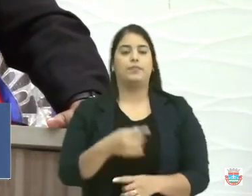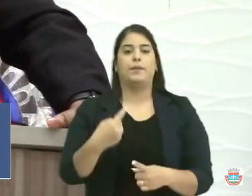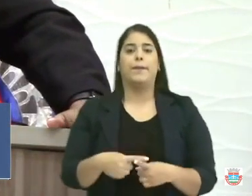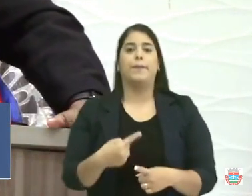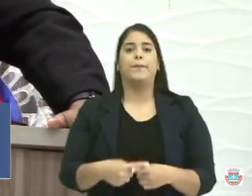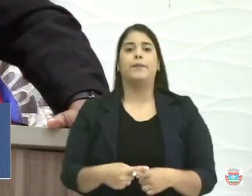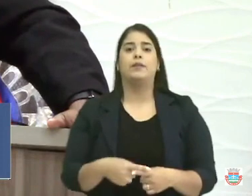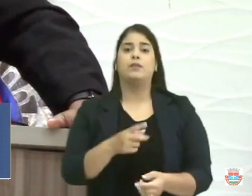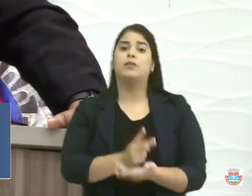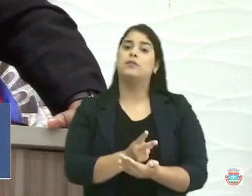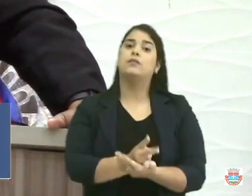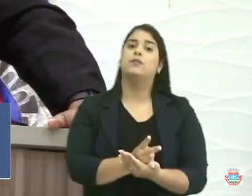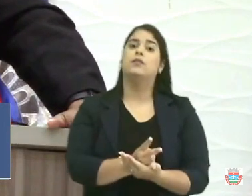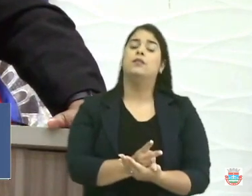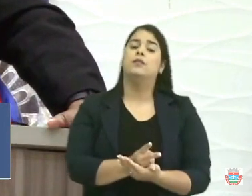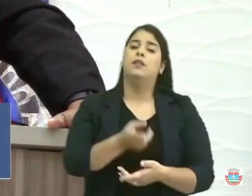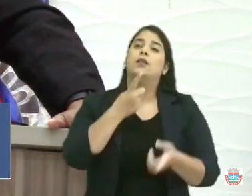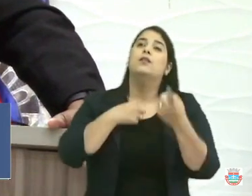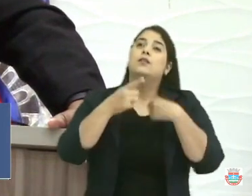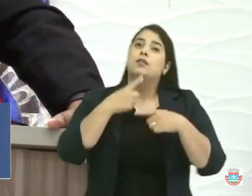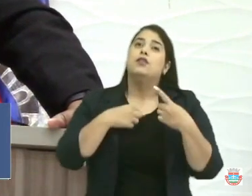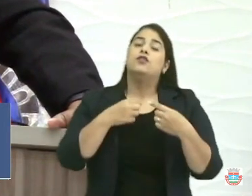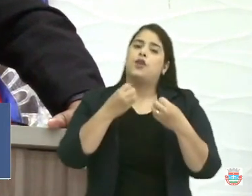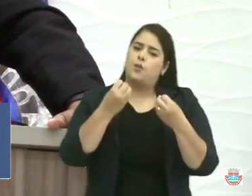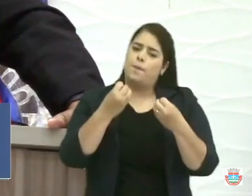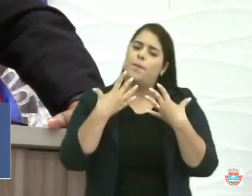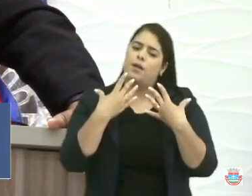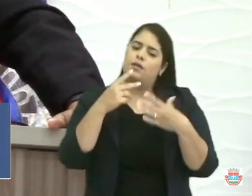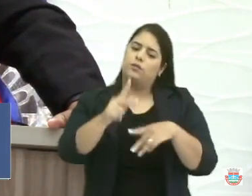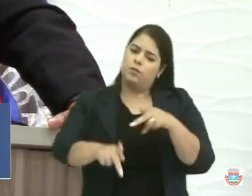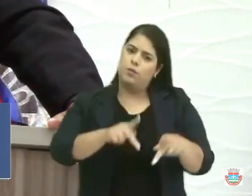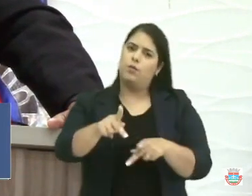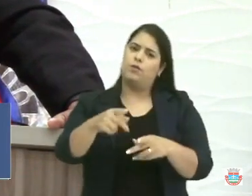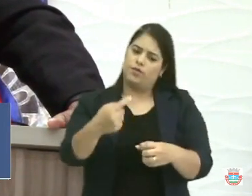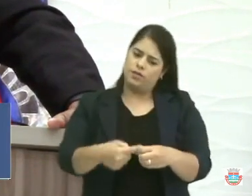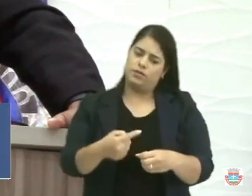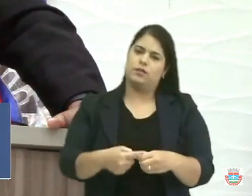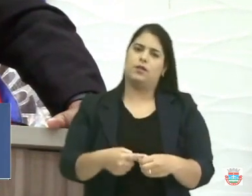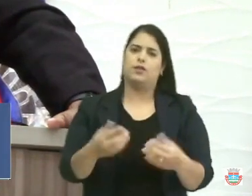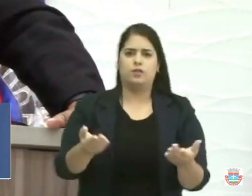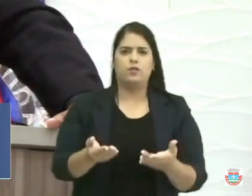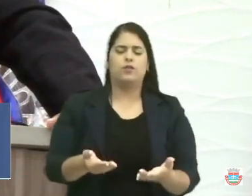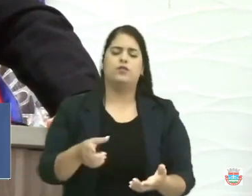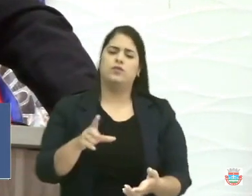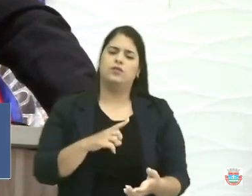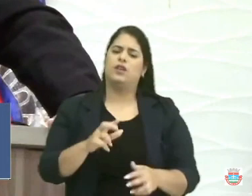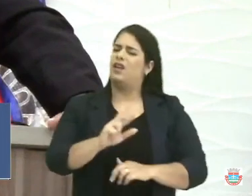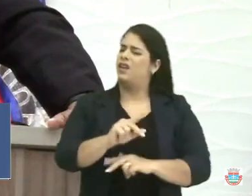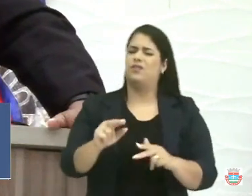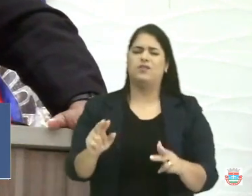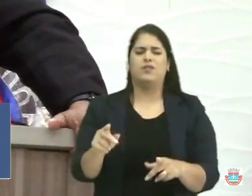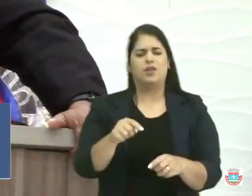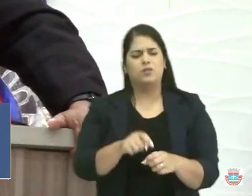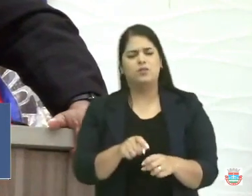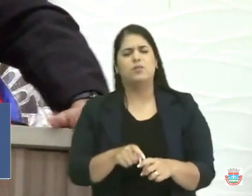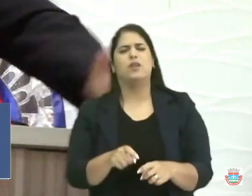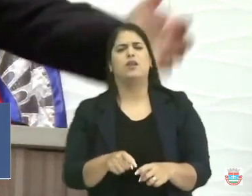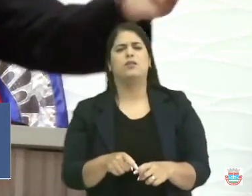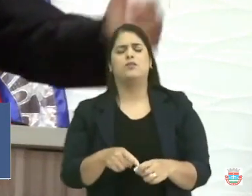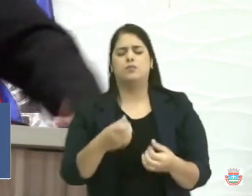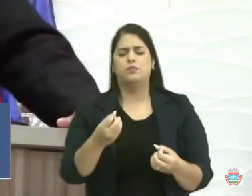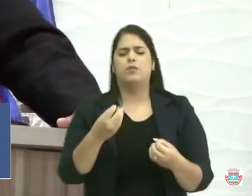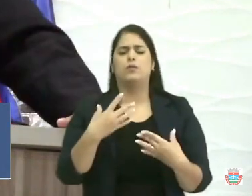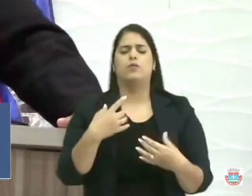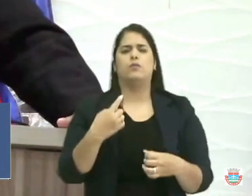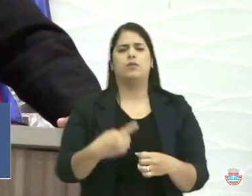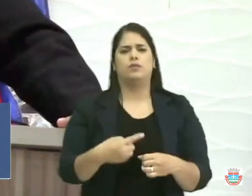eu sempre procurei o bem da nossa cidade, do nosso povo. Hoje nós temos pedra, hoje nós temos ginecologia, hoje nós temos um bocado de coisa. Na nossa cidade,